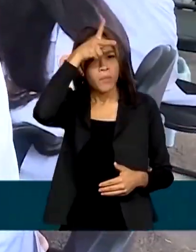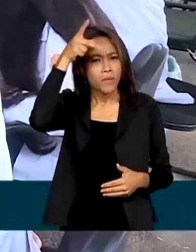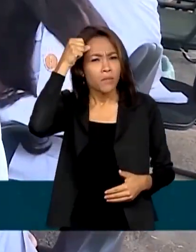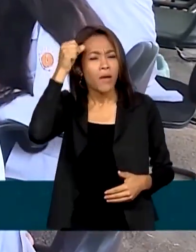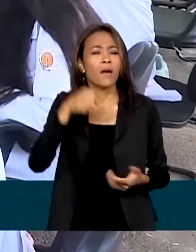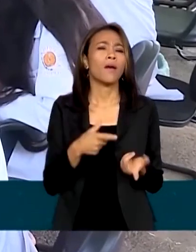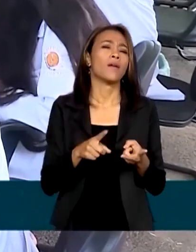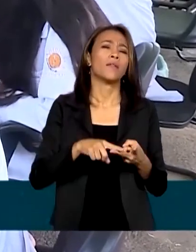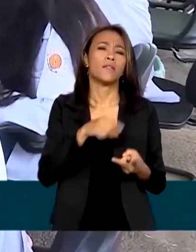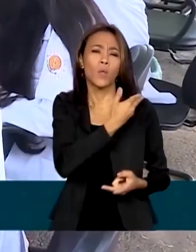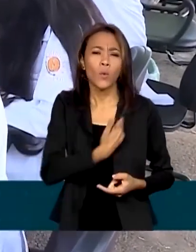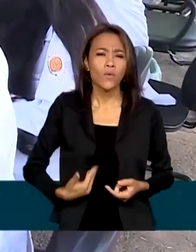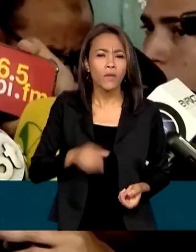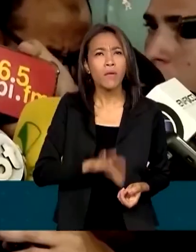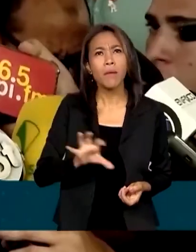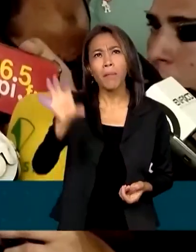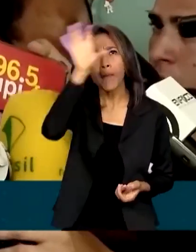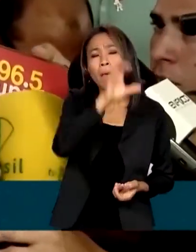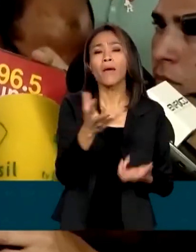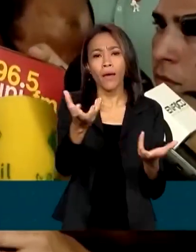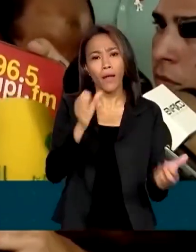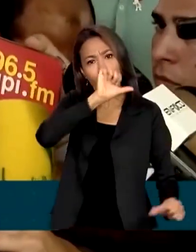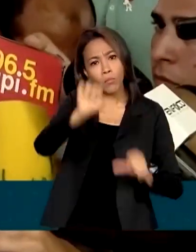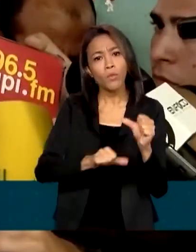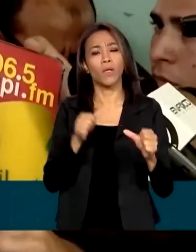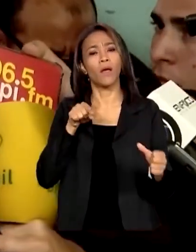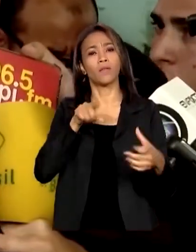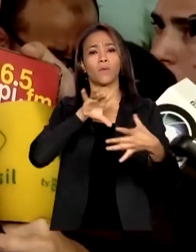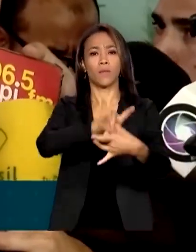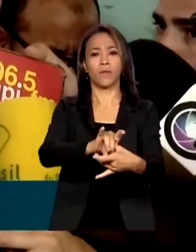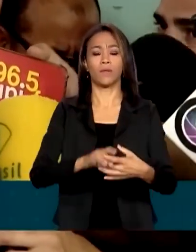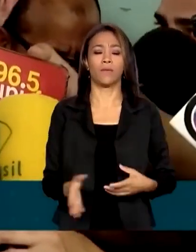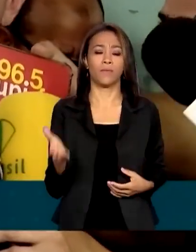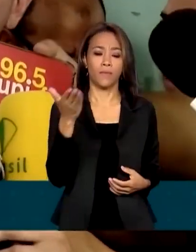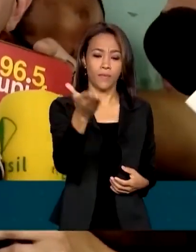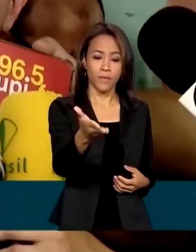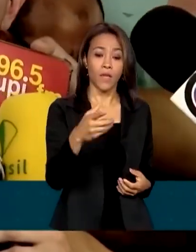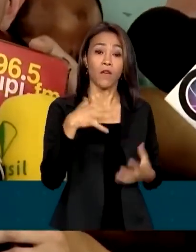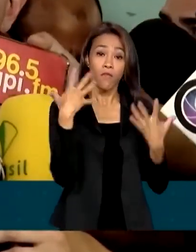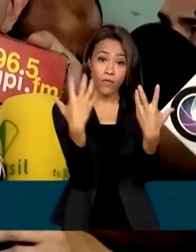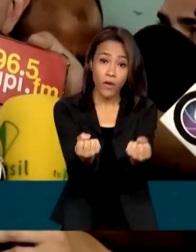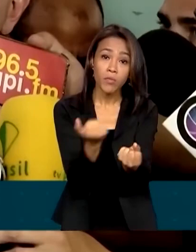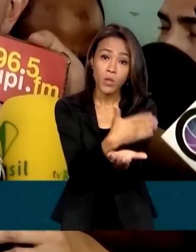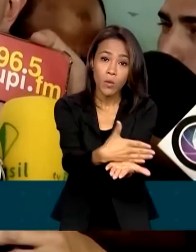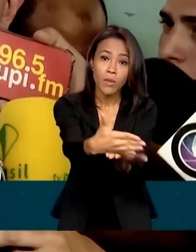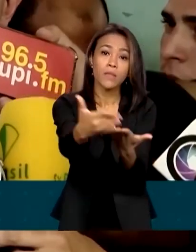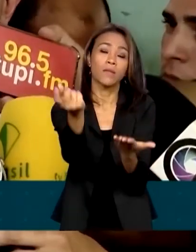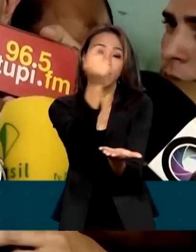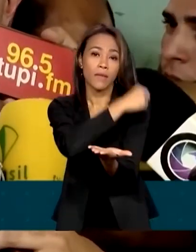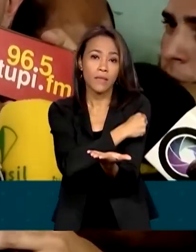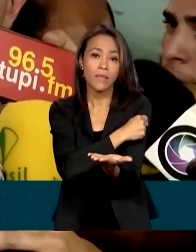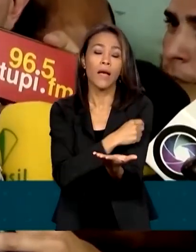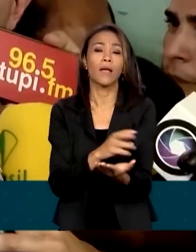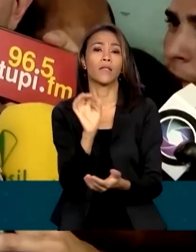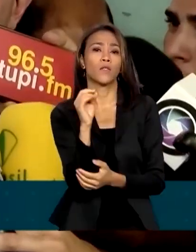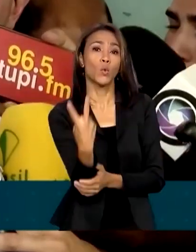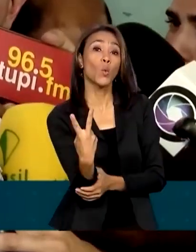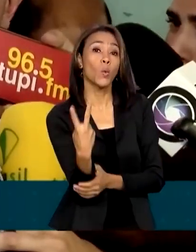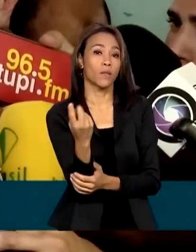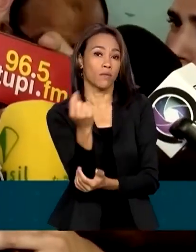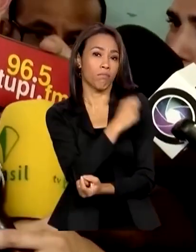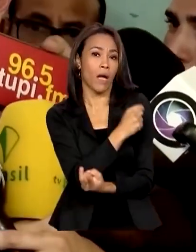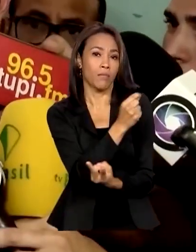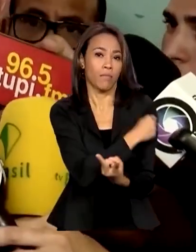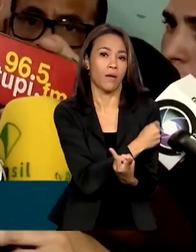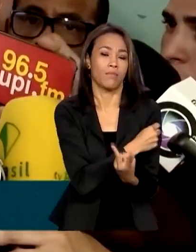municipais querem mudar esse quadro. No dia 27 de fevereiro a gente começa a vacinar com a vacina bivalente.